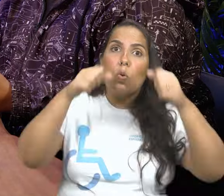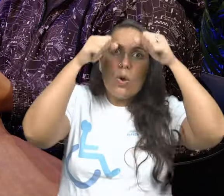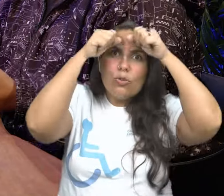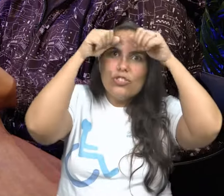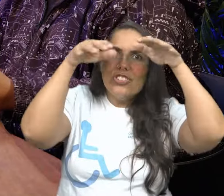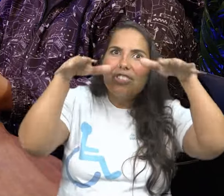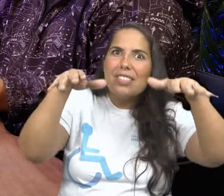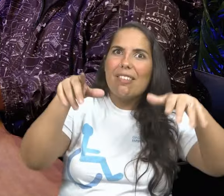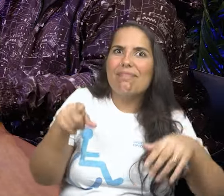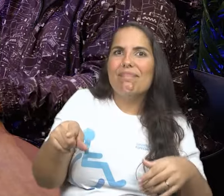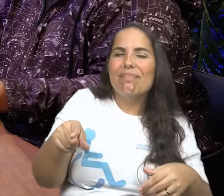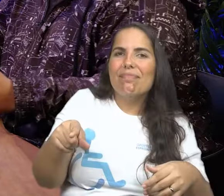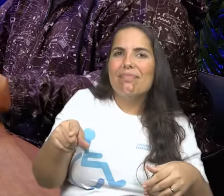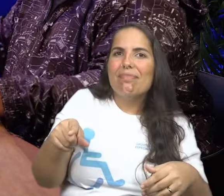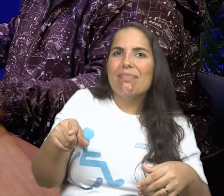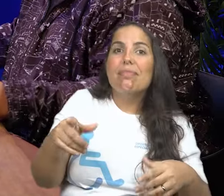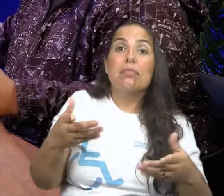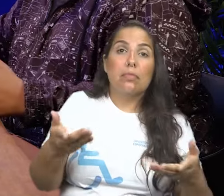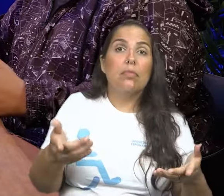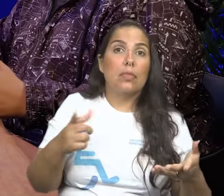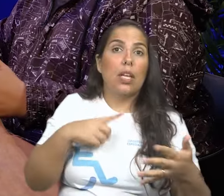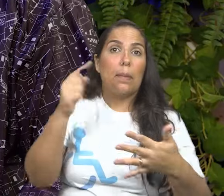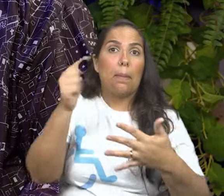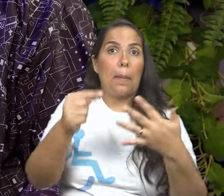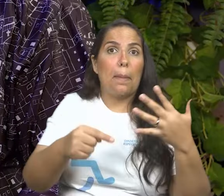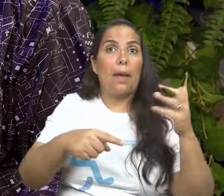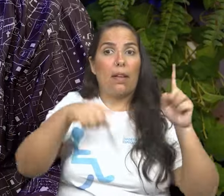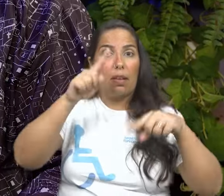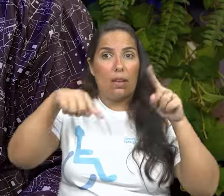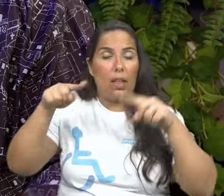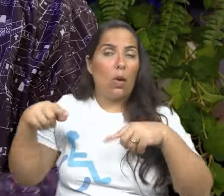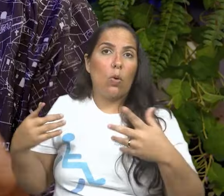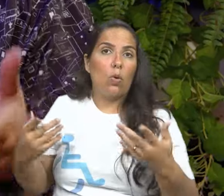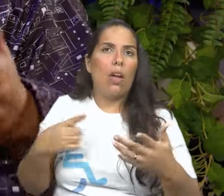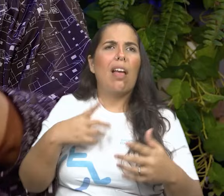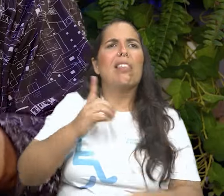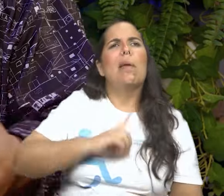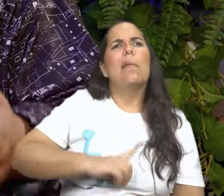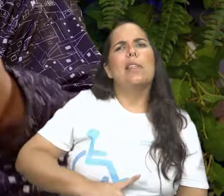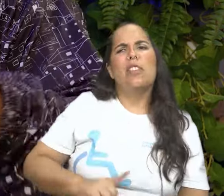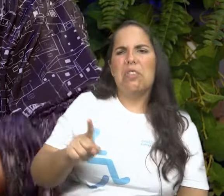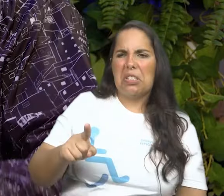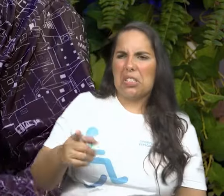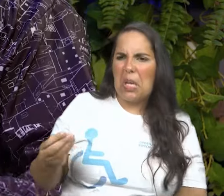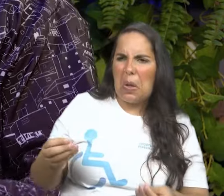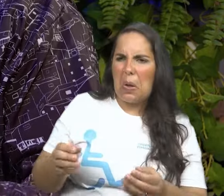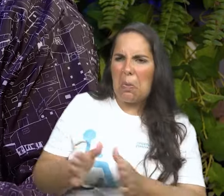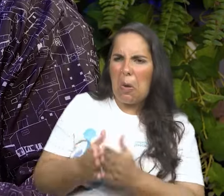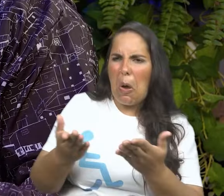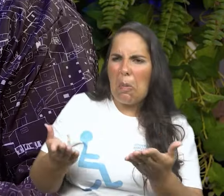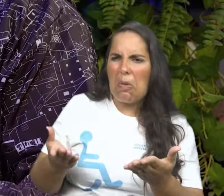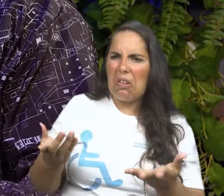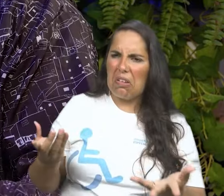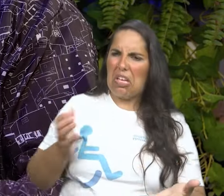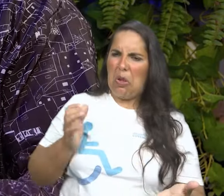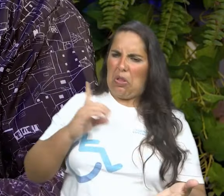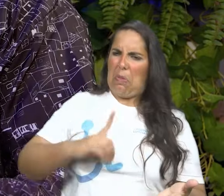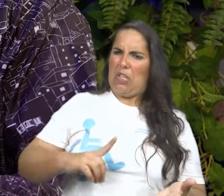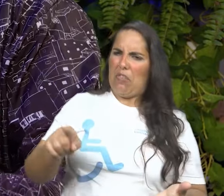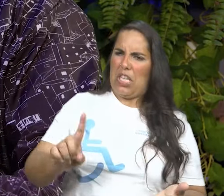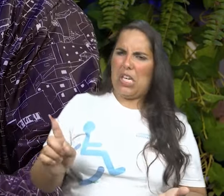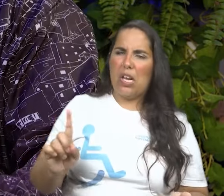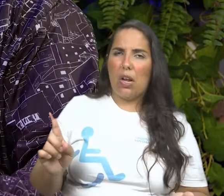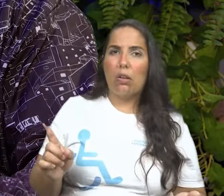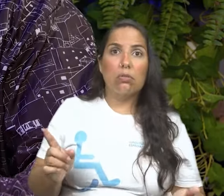autismo e ele tem e ele tem vários graus você ah eu tô com depressão Ah você é pobre você é de doença de rico Não não é